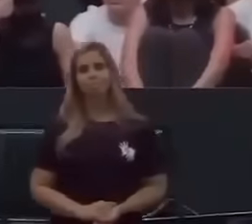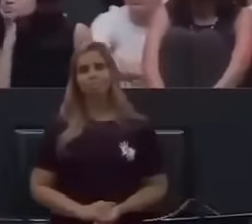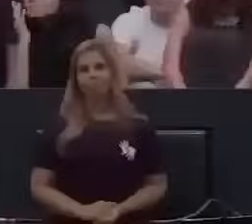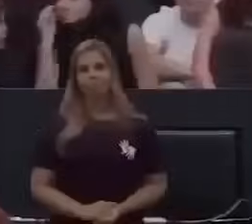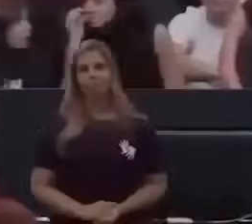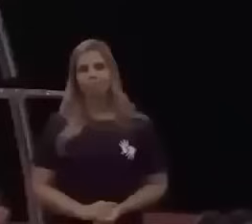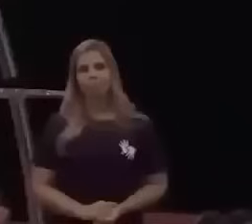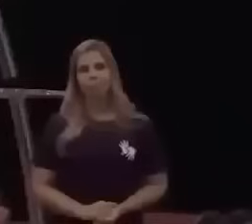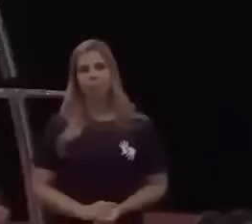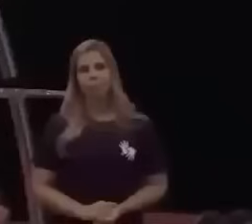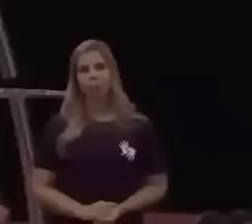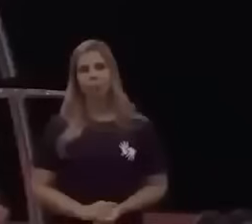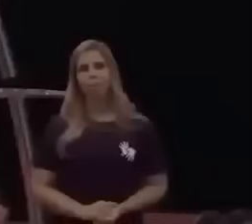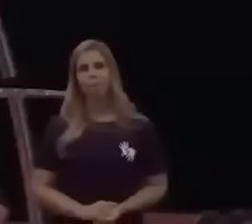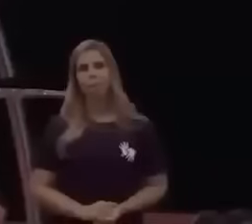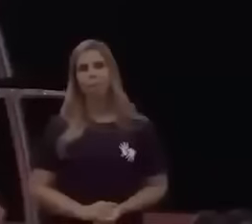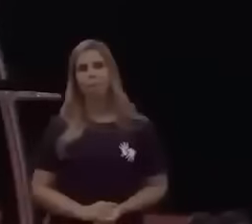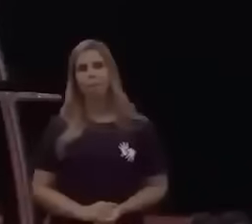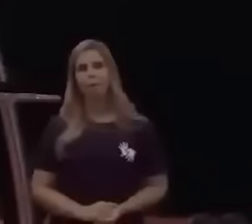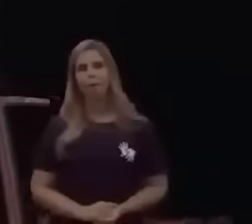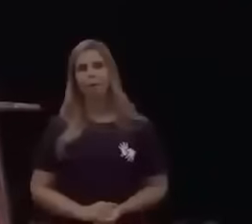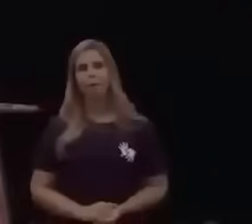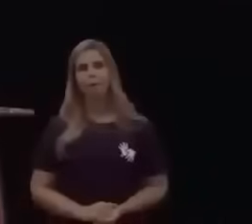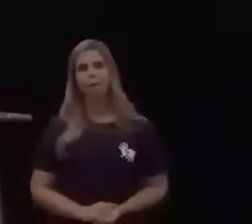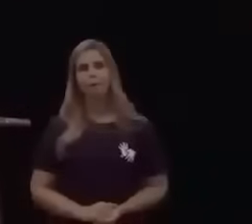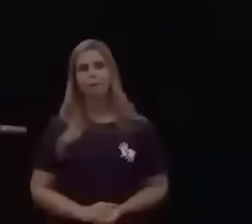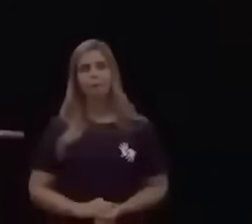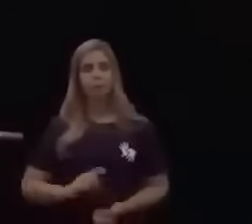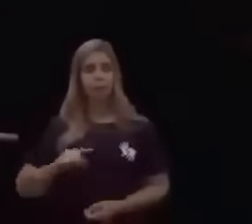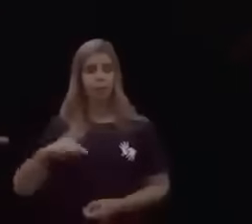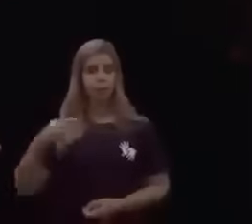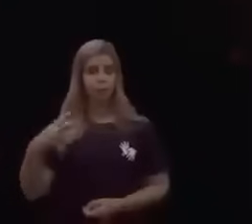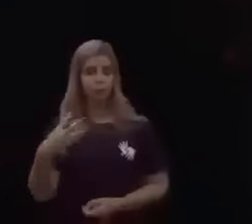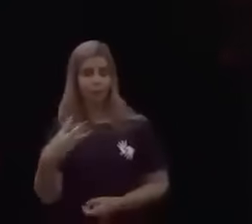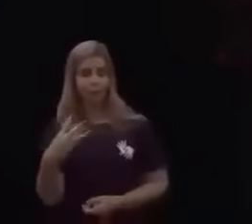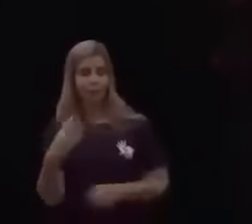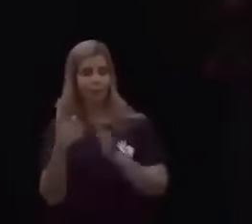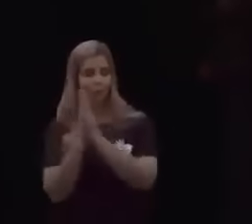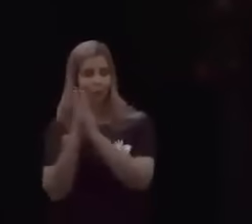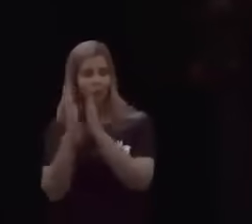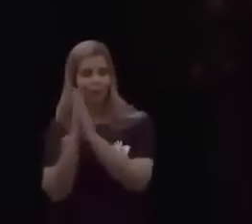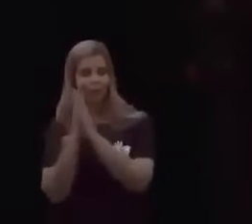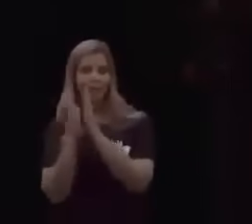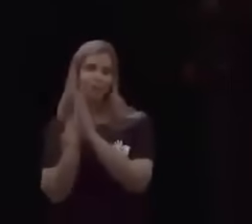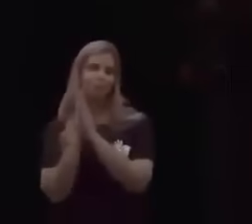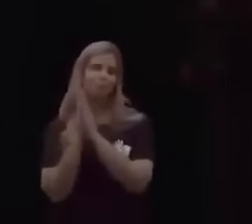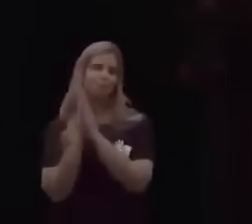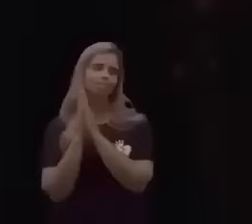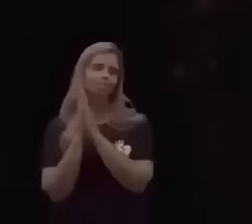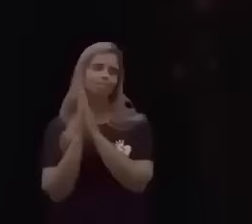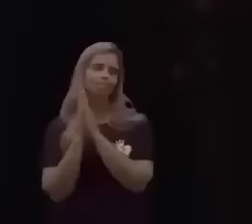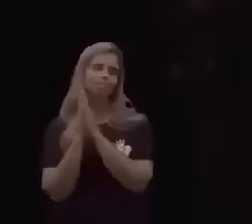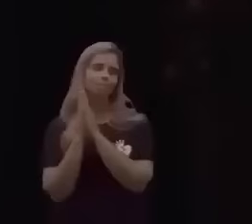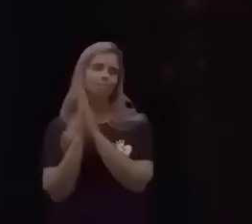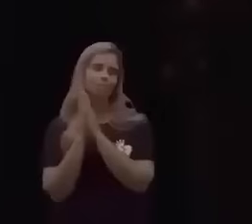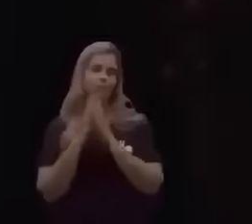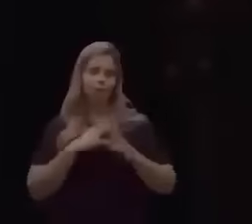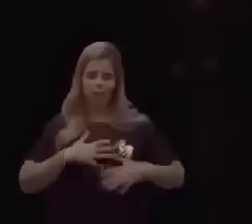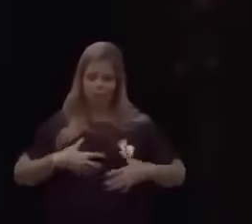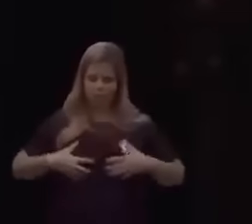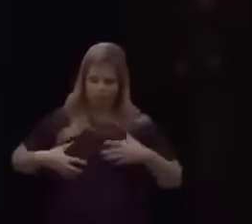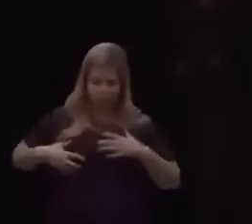Destaco para os irmãos algo sublime. Depois do terceiro período de oração, não tem mais angústia em